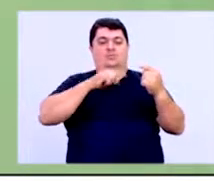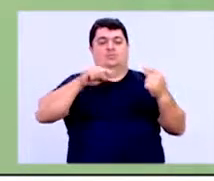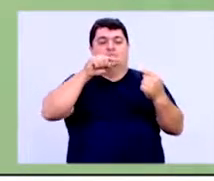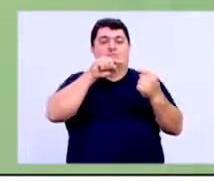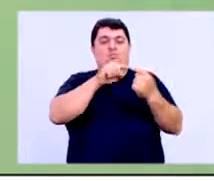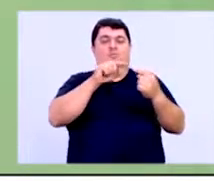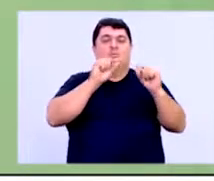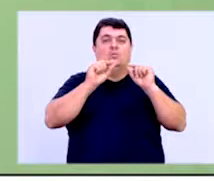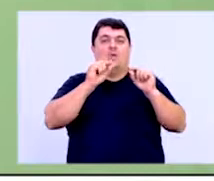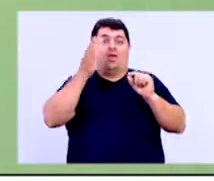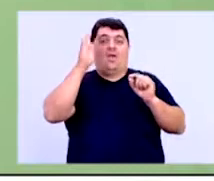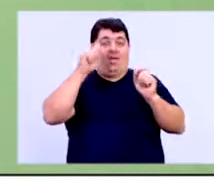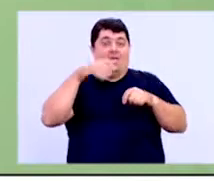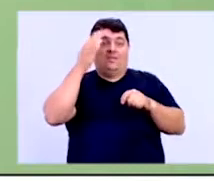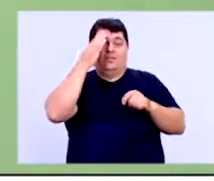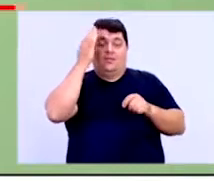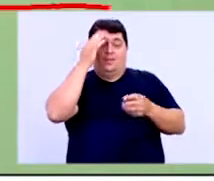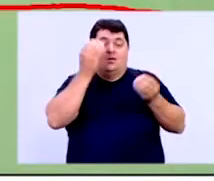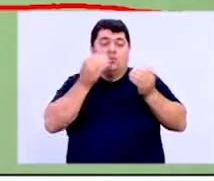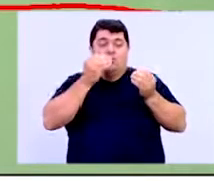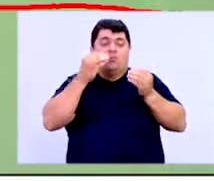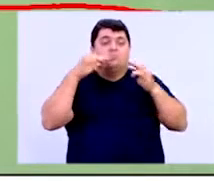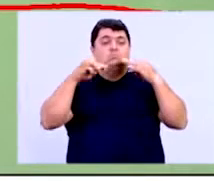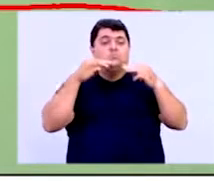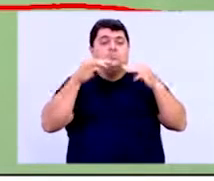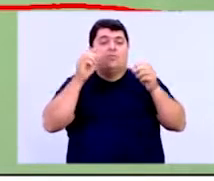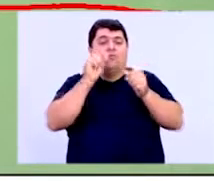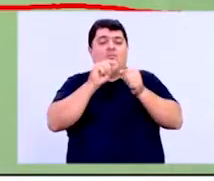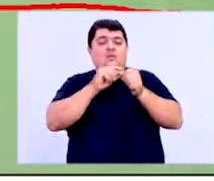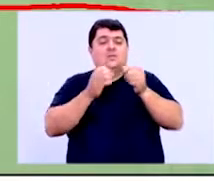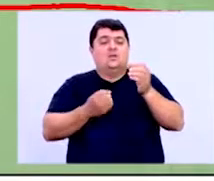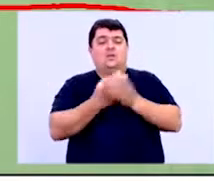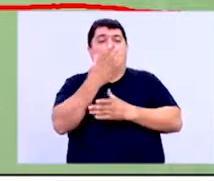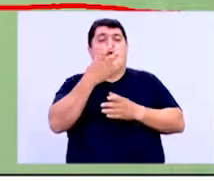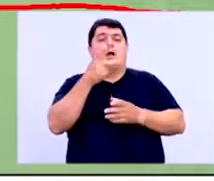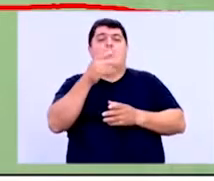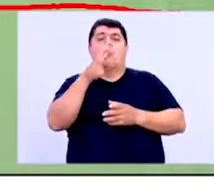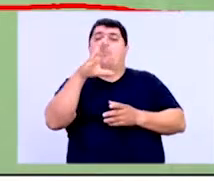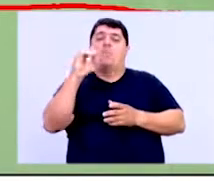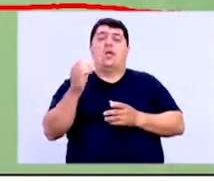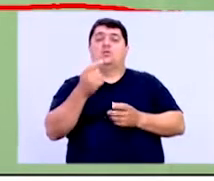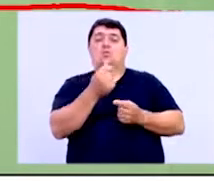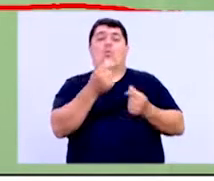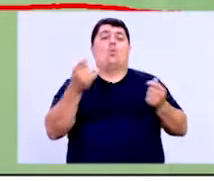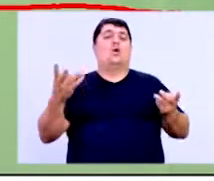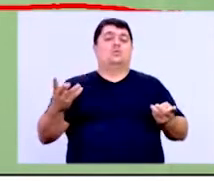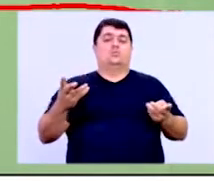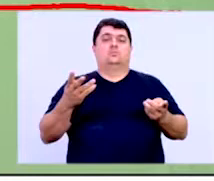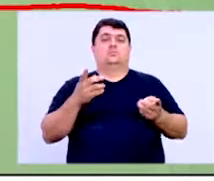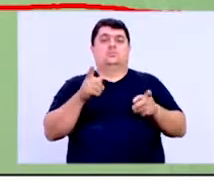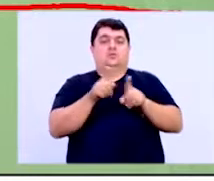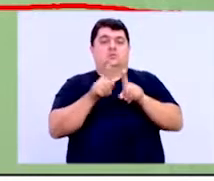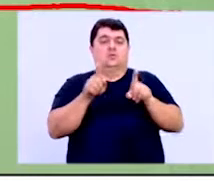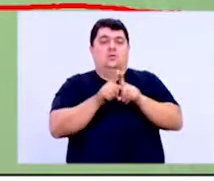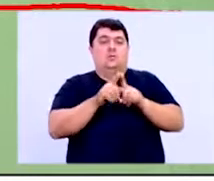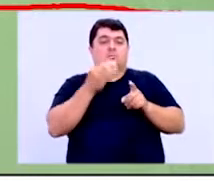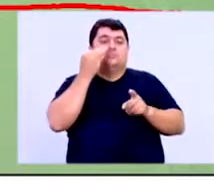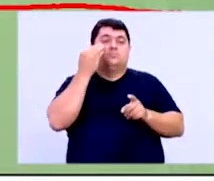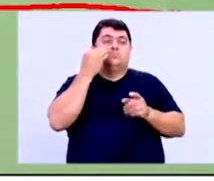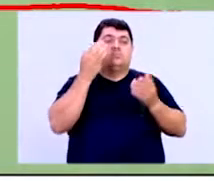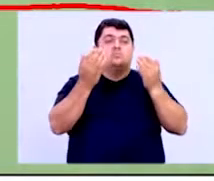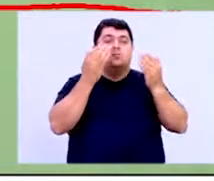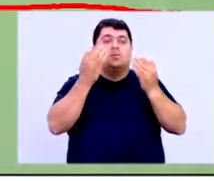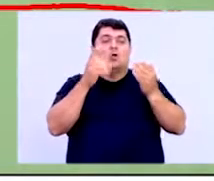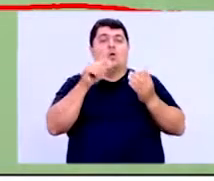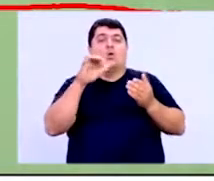é compreender as metodologias para a formação do preço de venda, realizar análise do custo, volume e